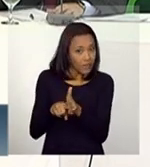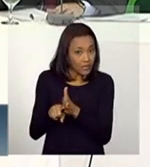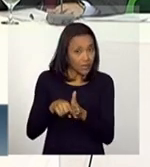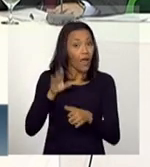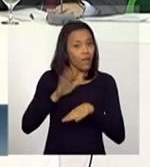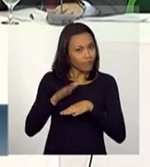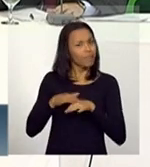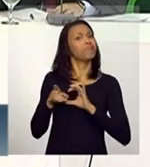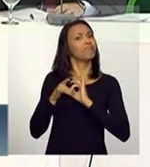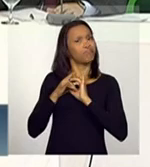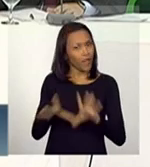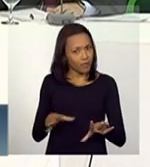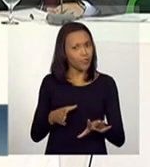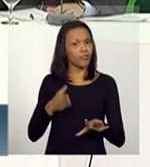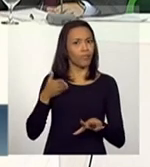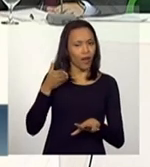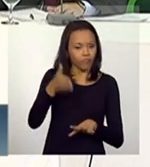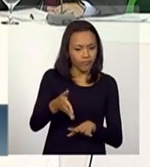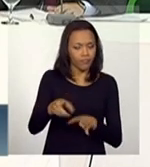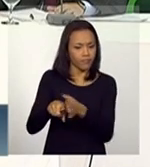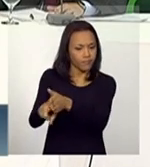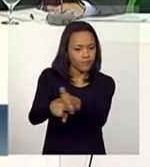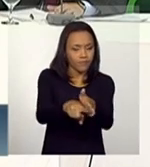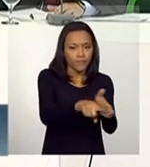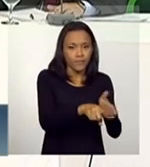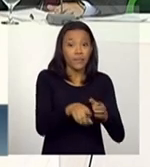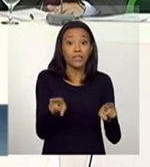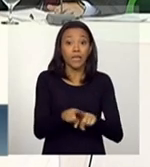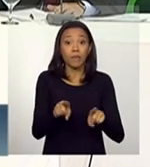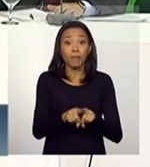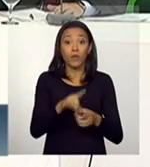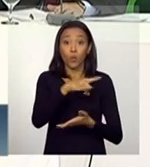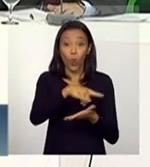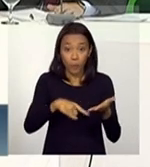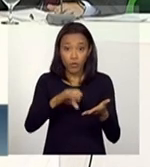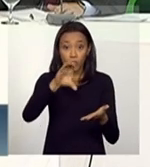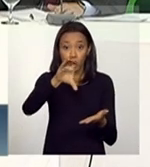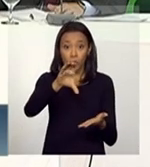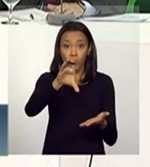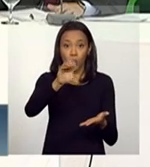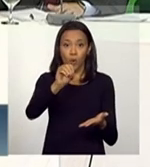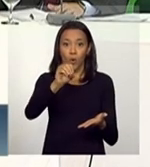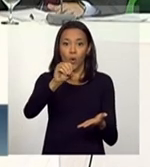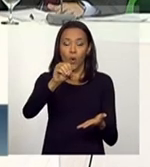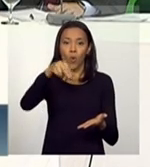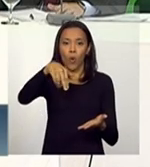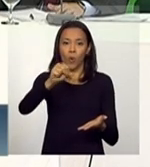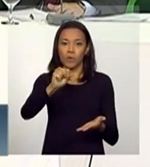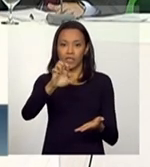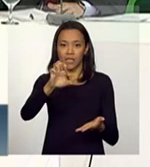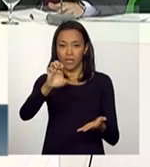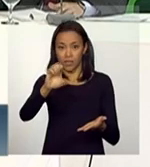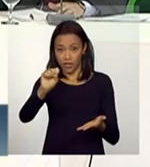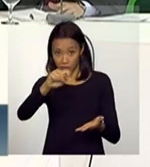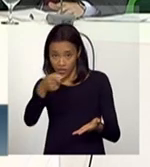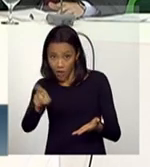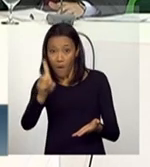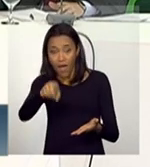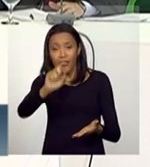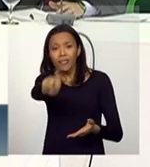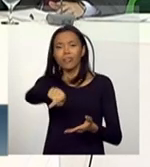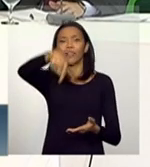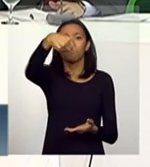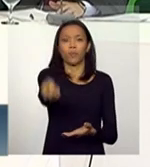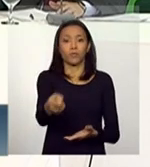autorização, né? E a concessão é um ato posterior. Nós entendemos que isso, inclusive para as empresas que só